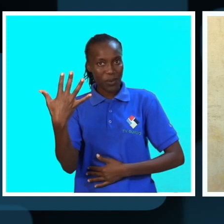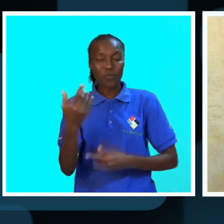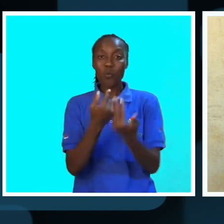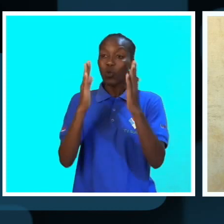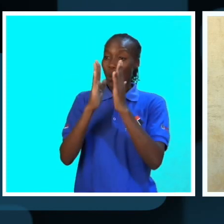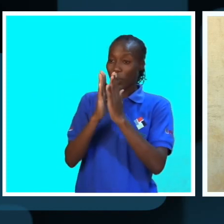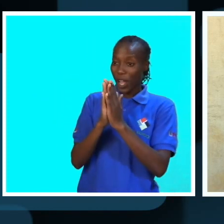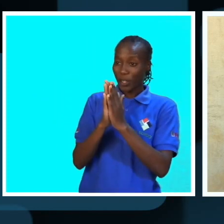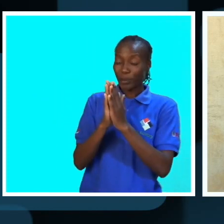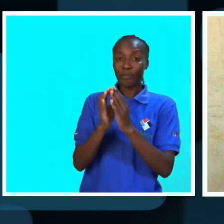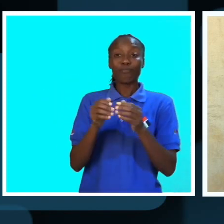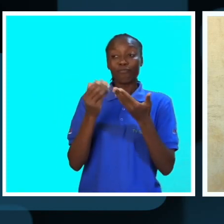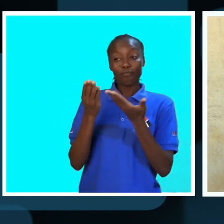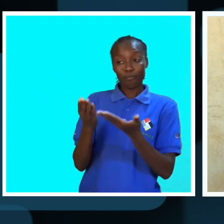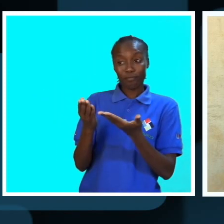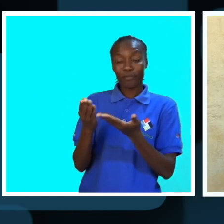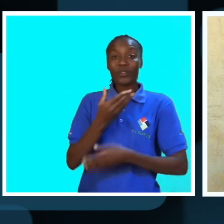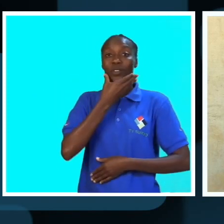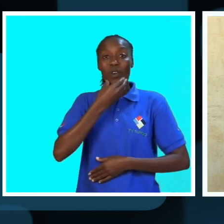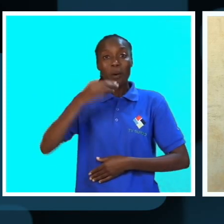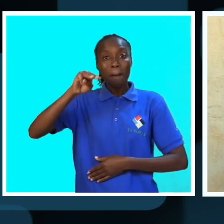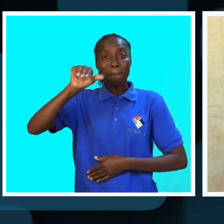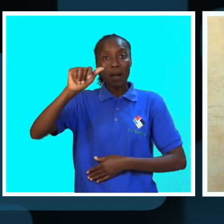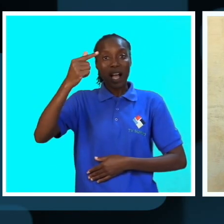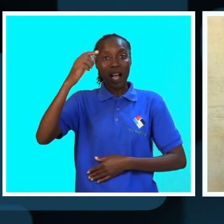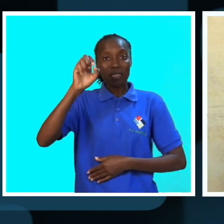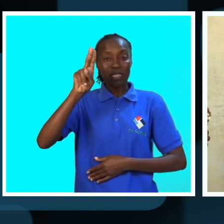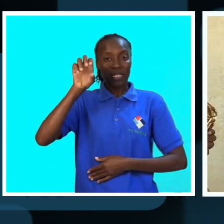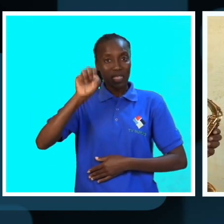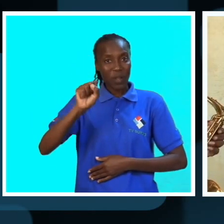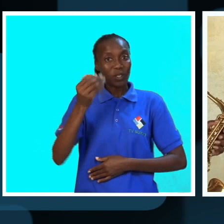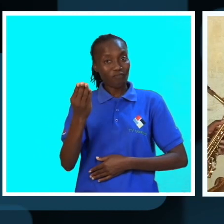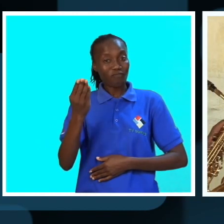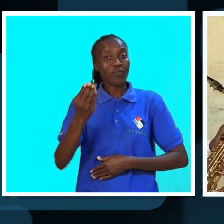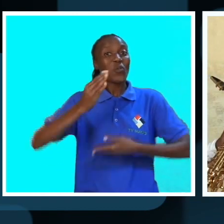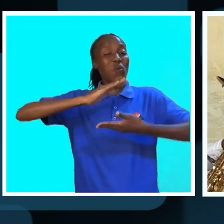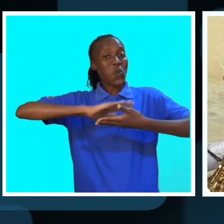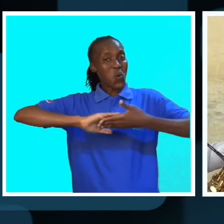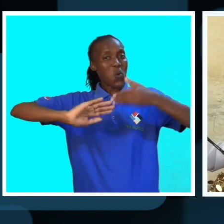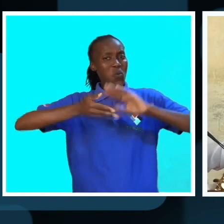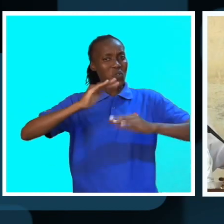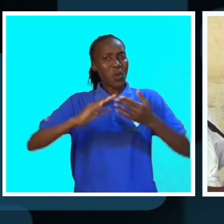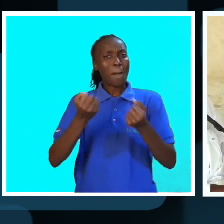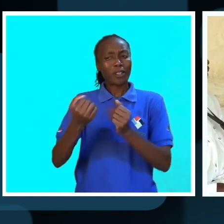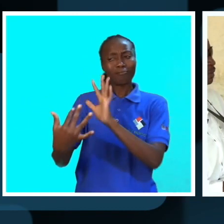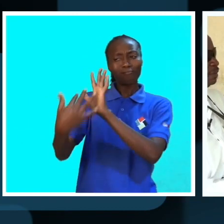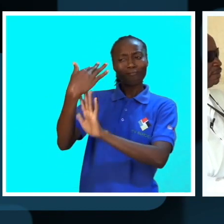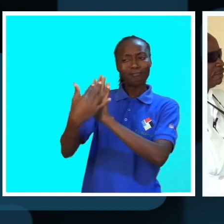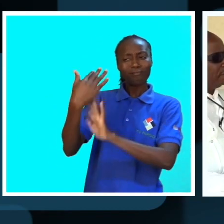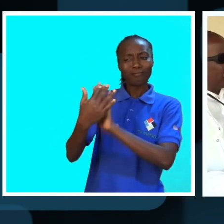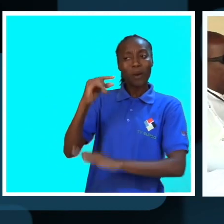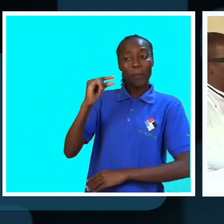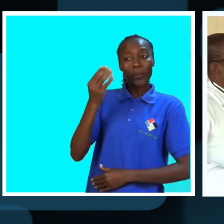1975. Muito obrigado, senhor Mateus Henriques, seu instrutor